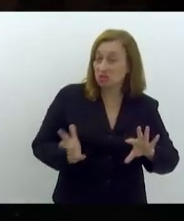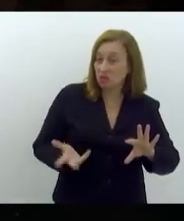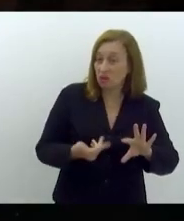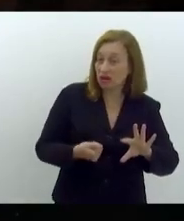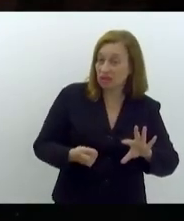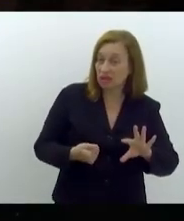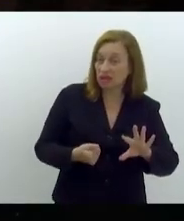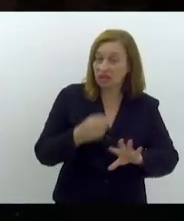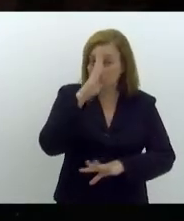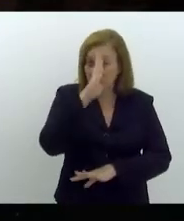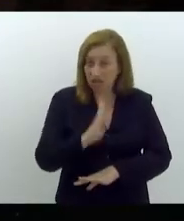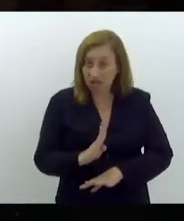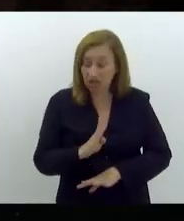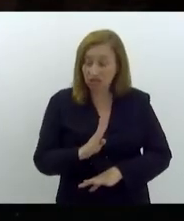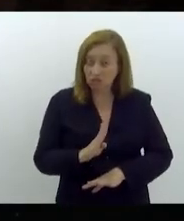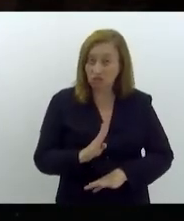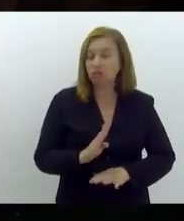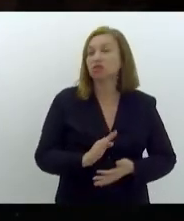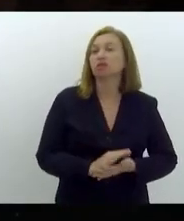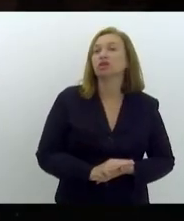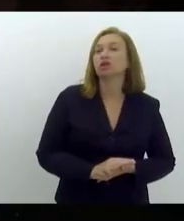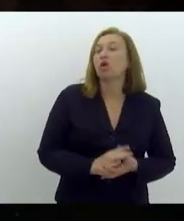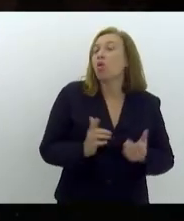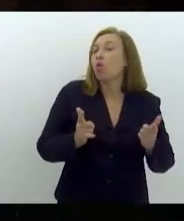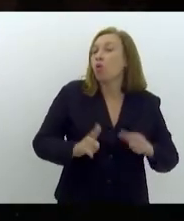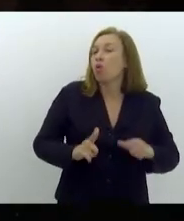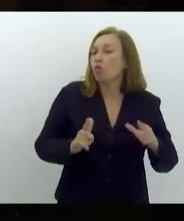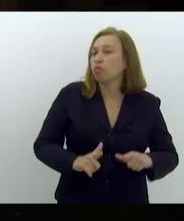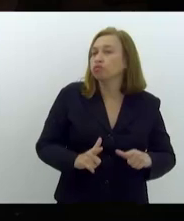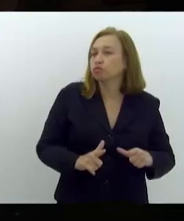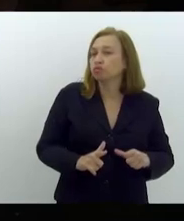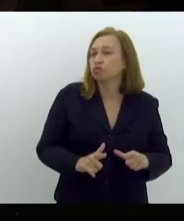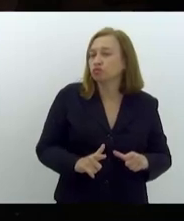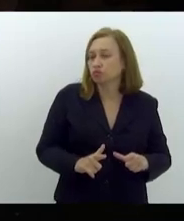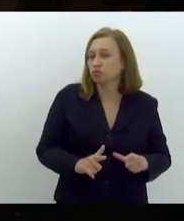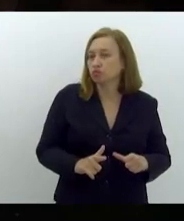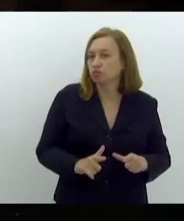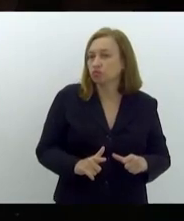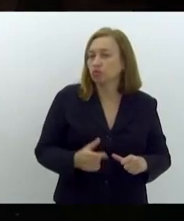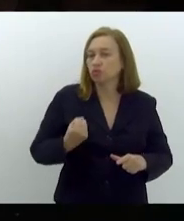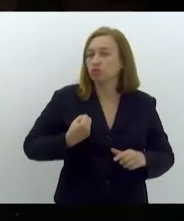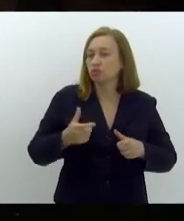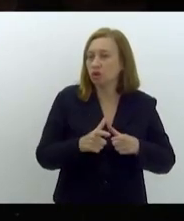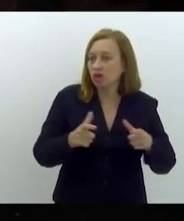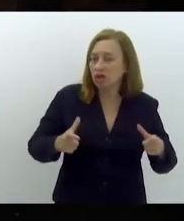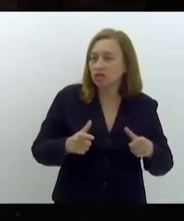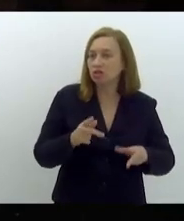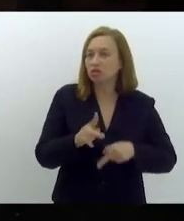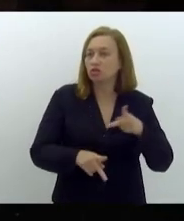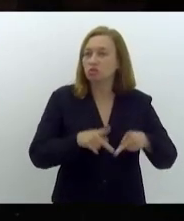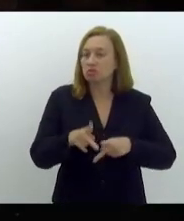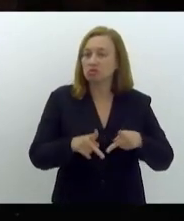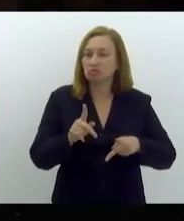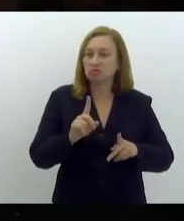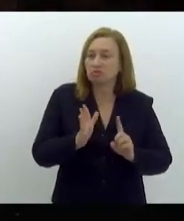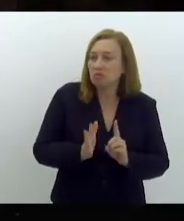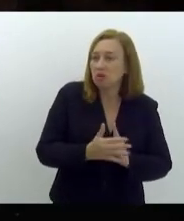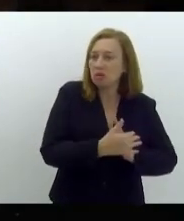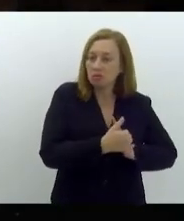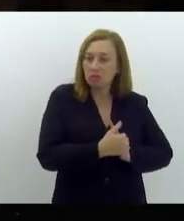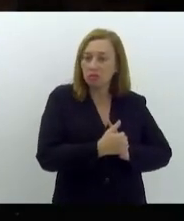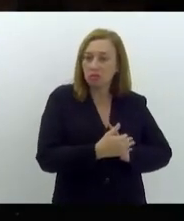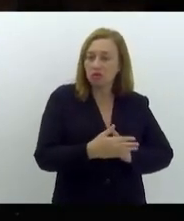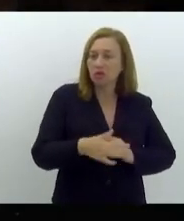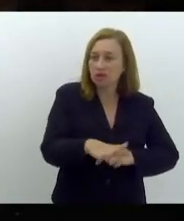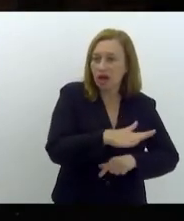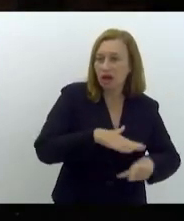gratuita e regular onde a maior parcela da população que não encontrar acolhida no mercado de trabalho